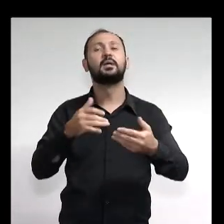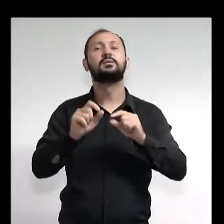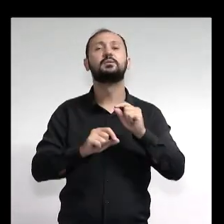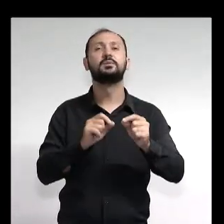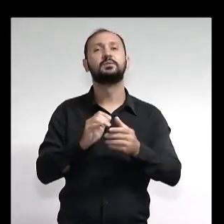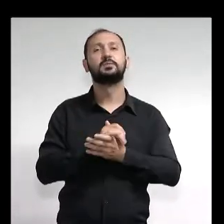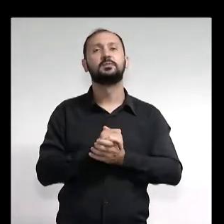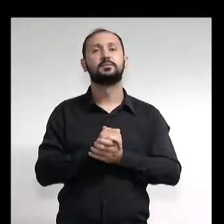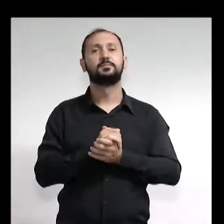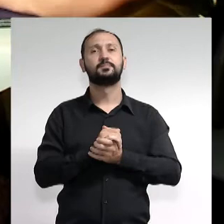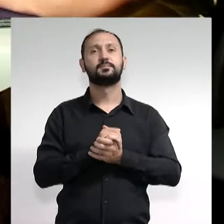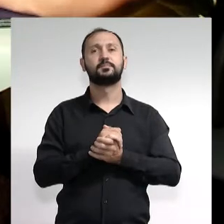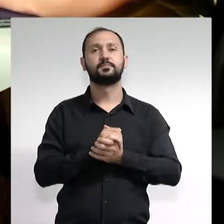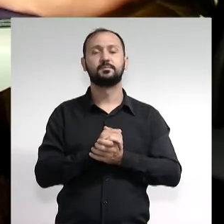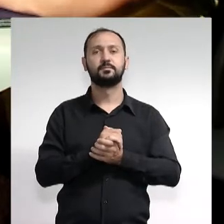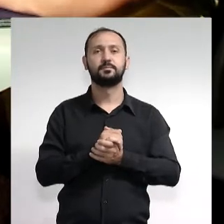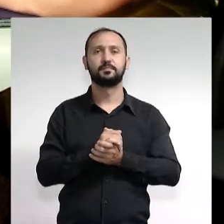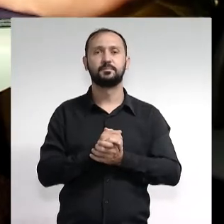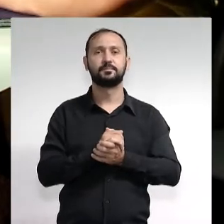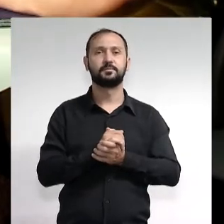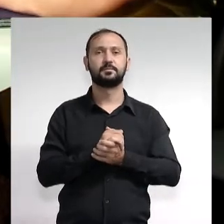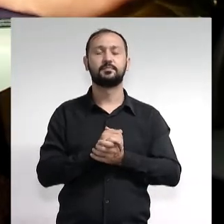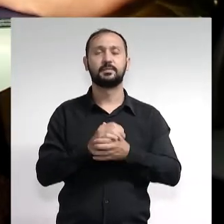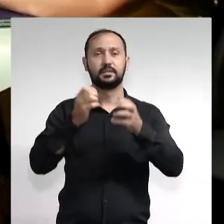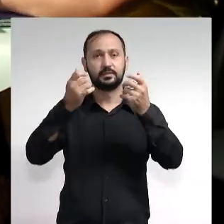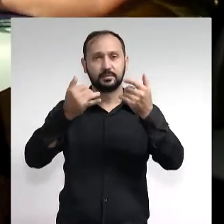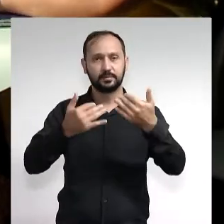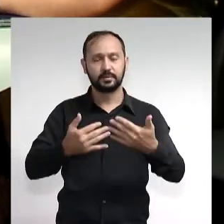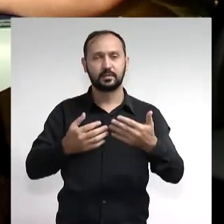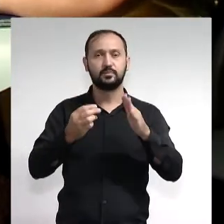dissertações, enfim, falando sobre